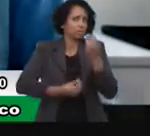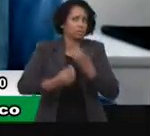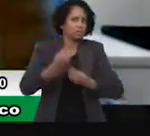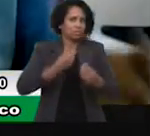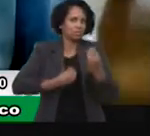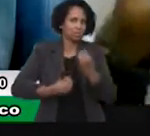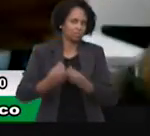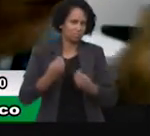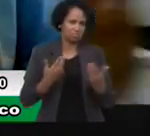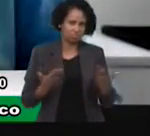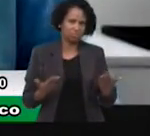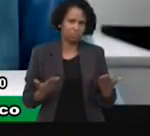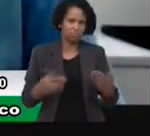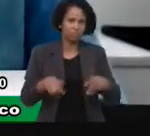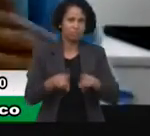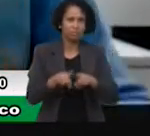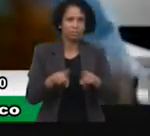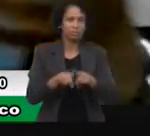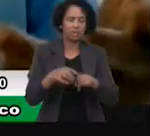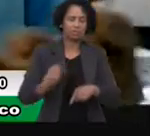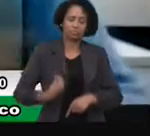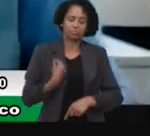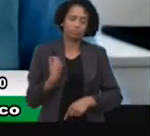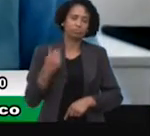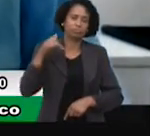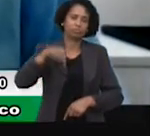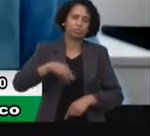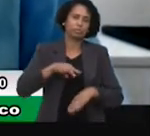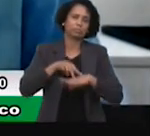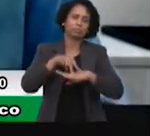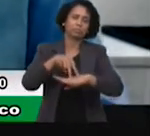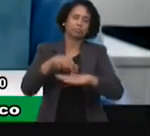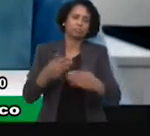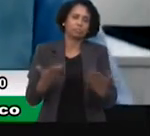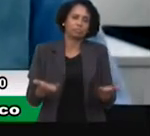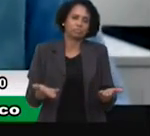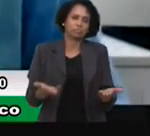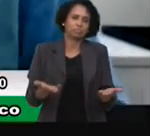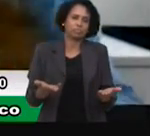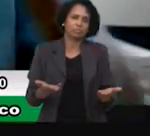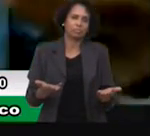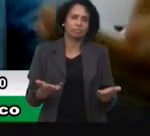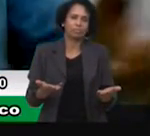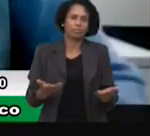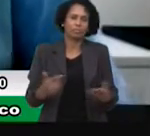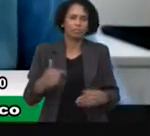essa dúvida. Mas eu estou indo, vou continuar o meu trabalho, como